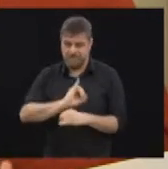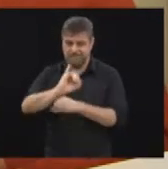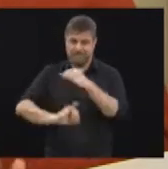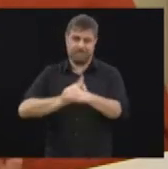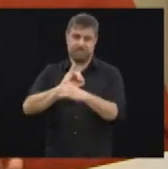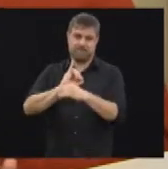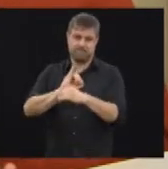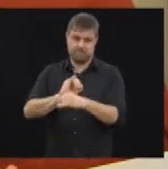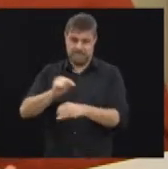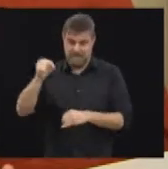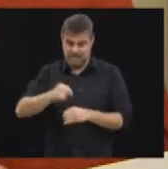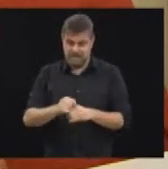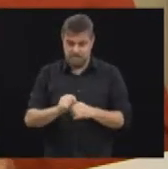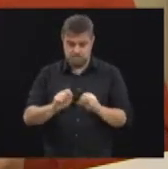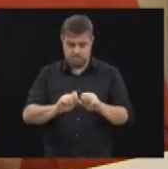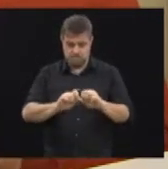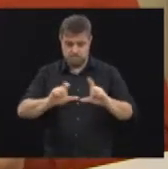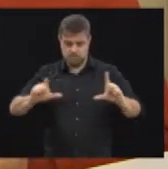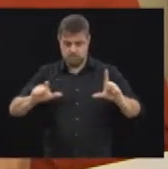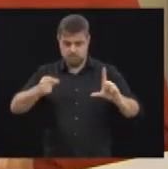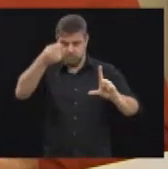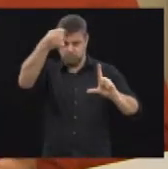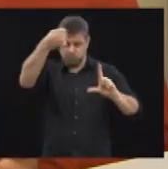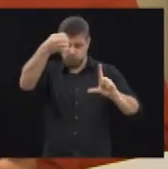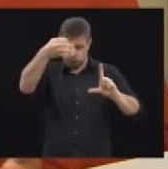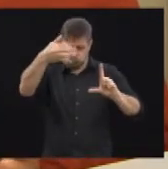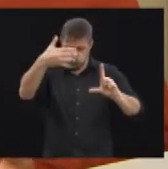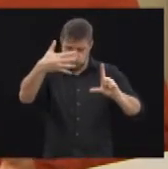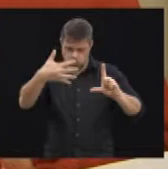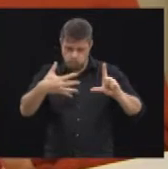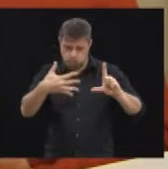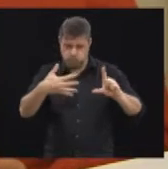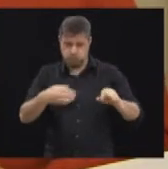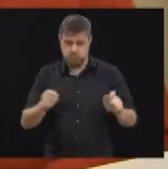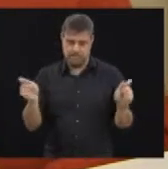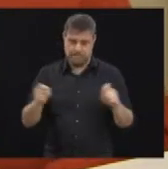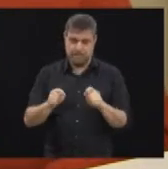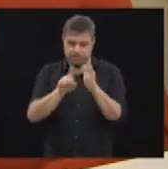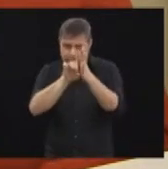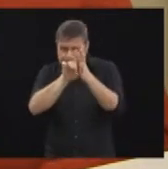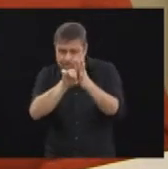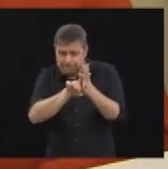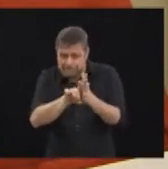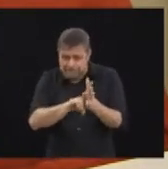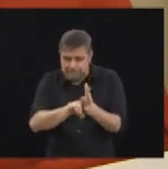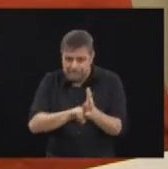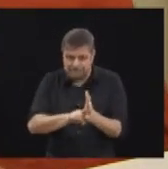é usar a internet, né? Que lá você vai ter fontes de